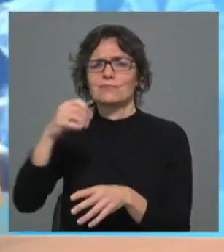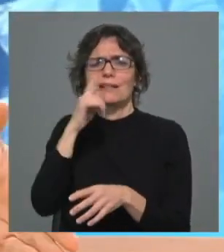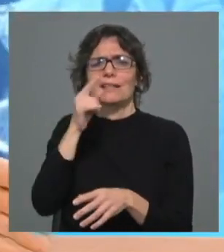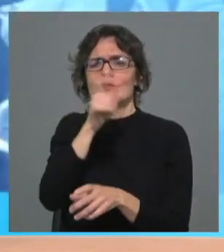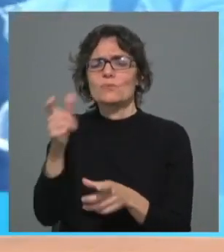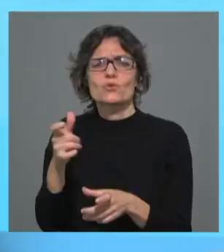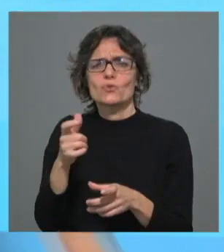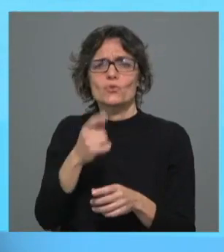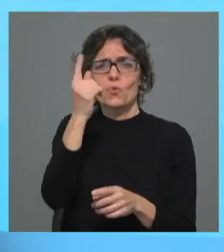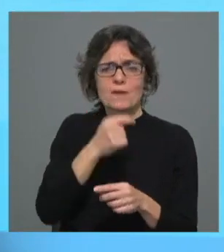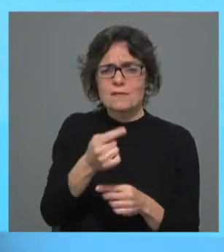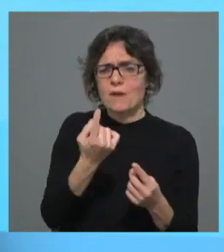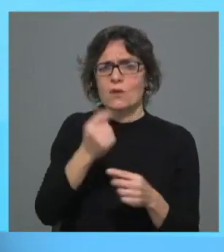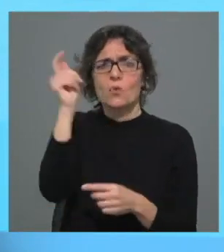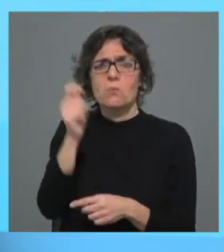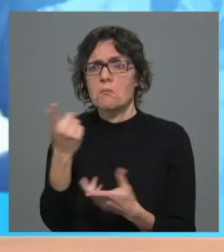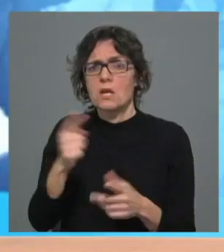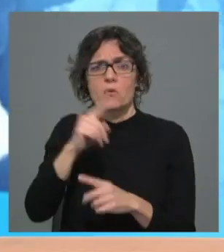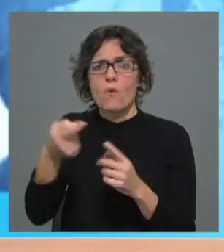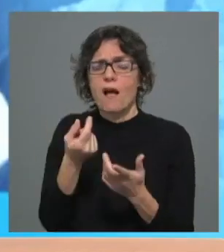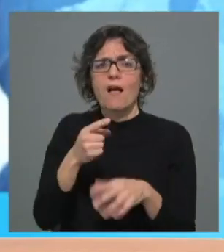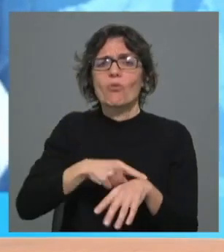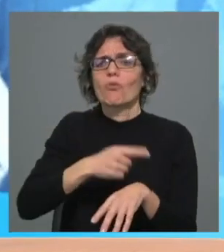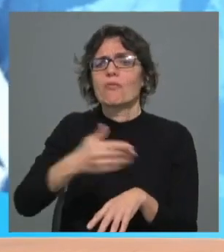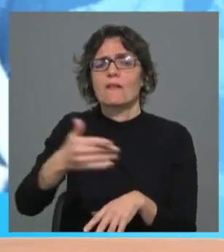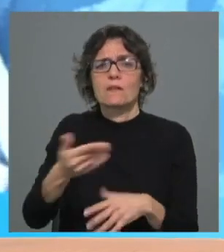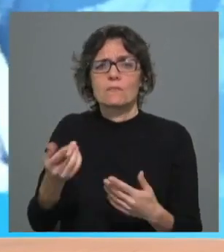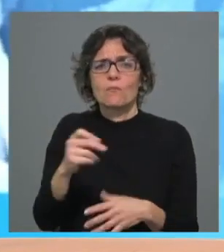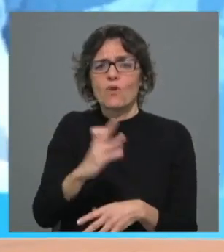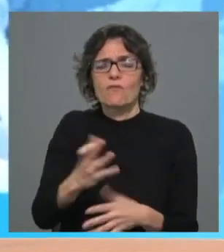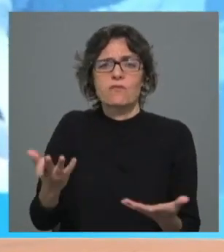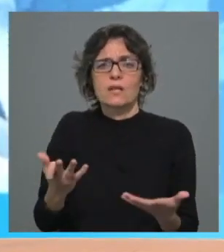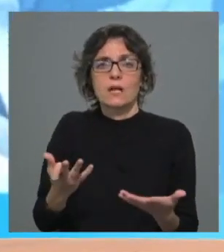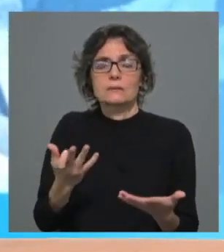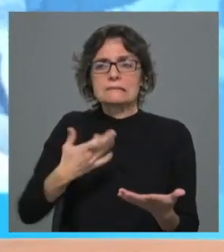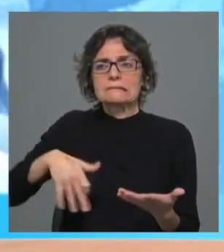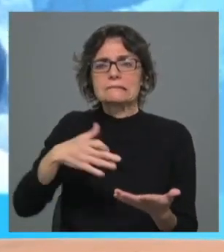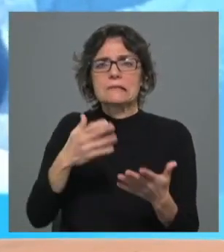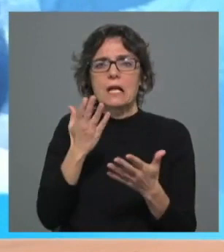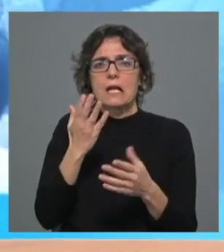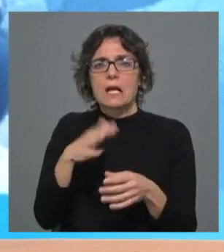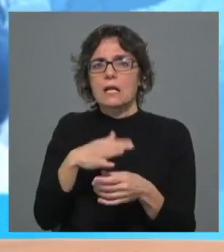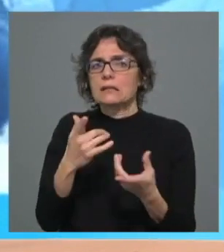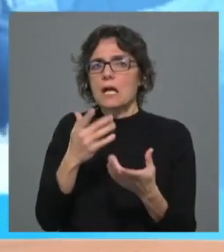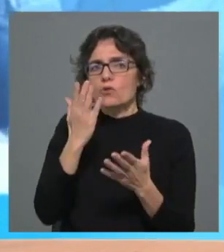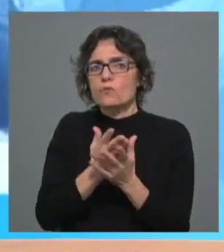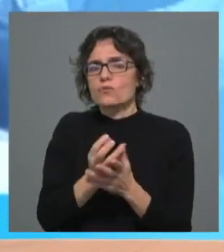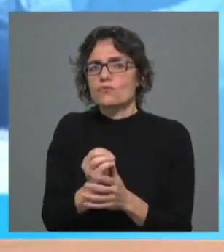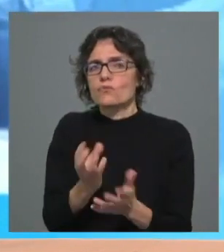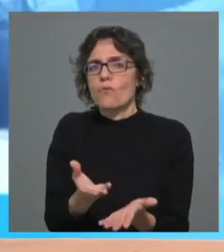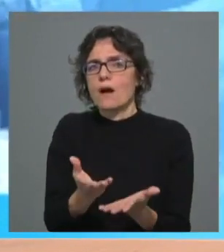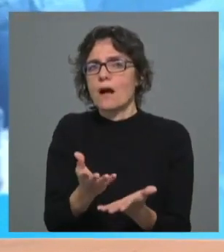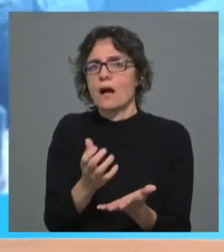habitam por um mês habitam por um ano quanto tempo é um estudo que eu não sei se está totalmente feito